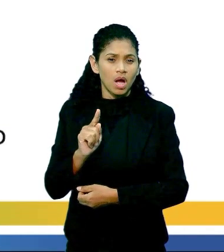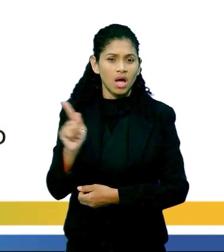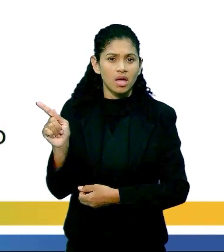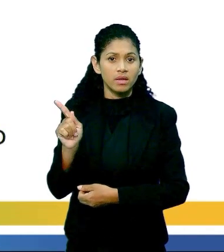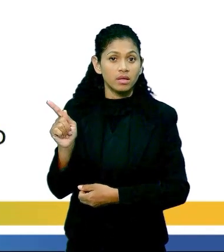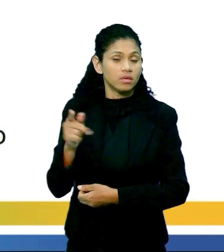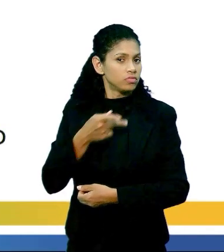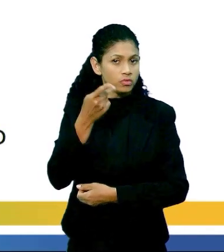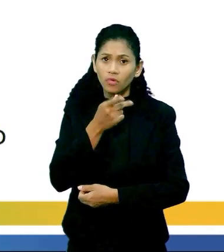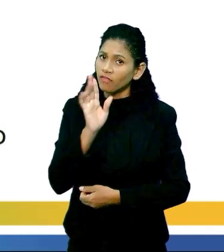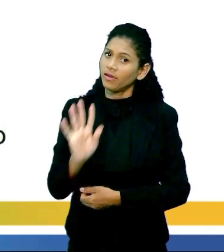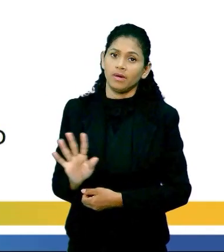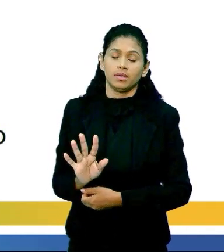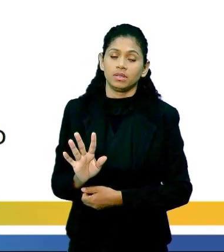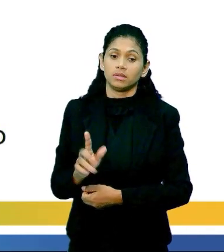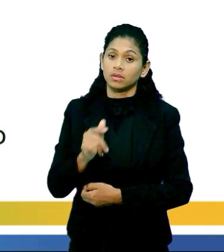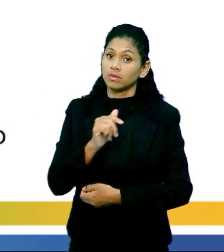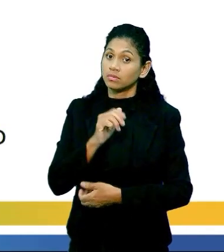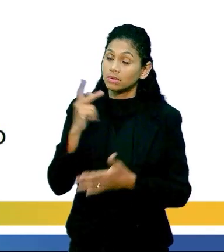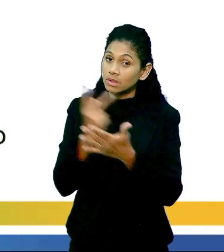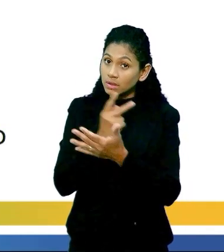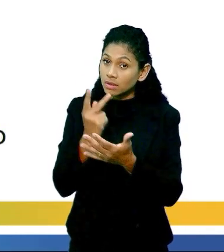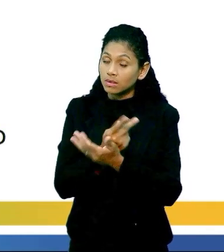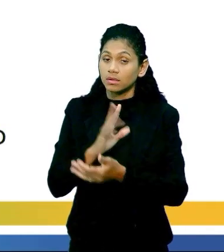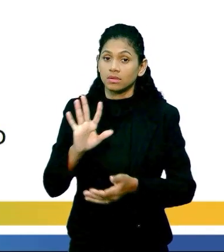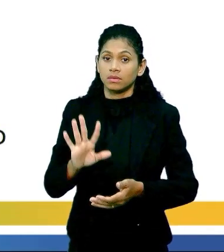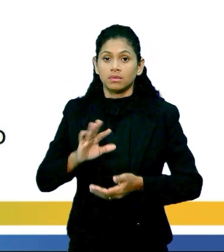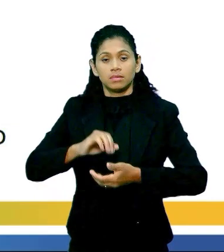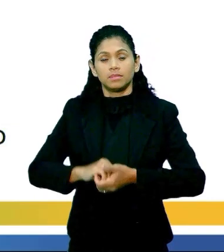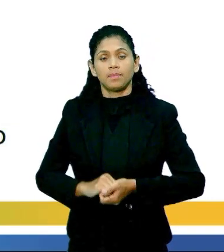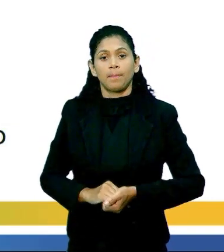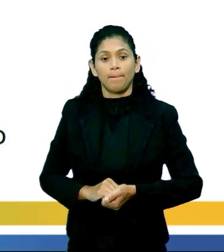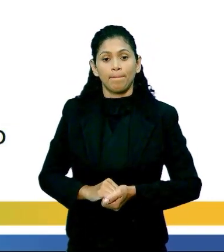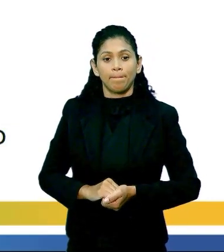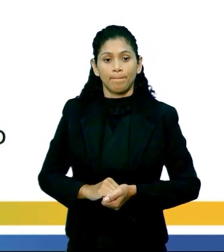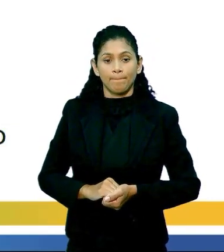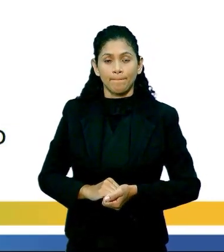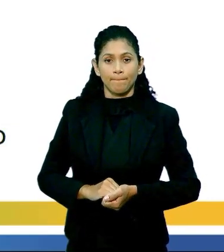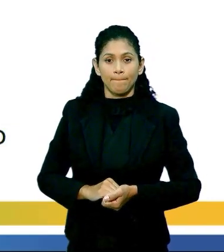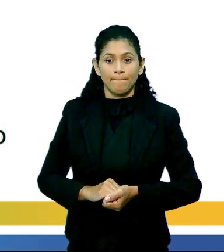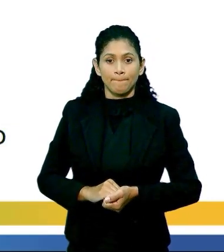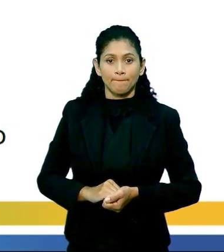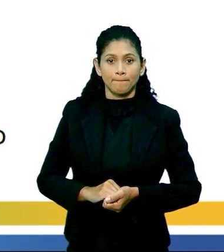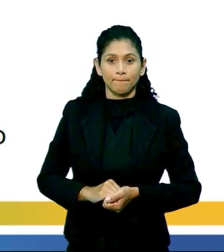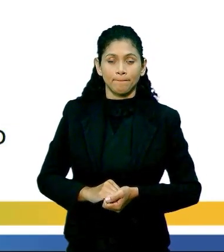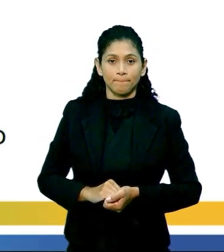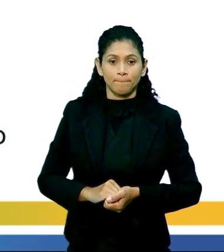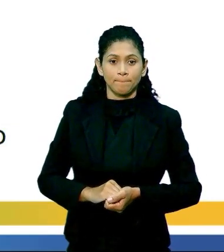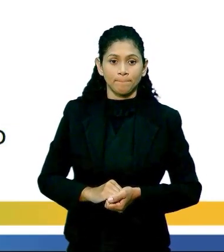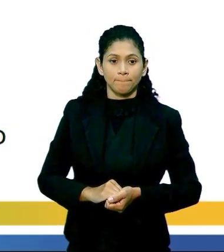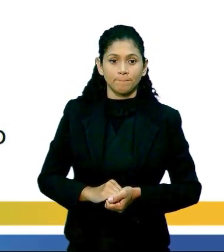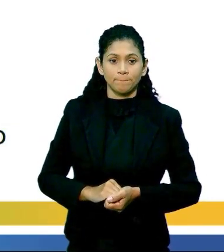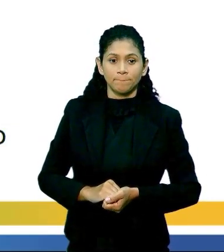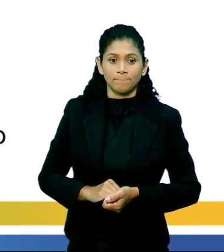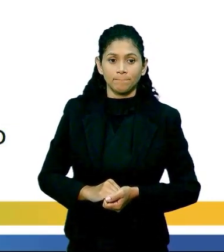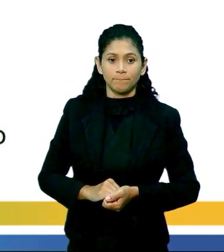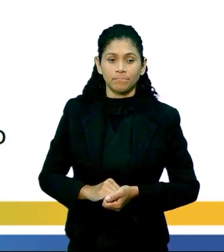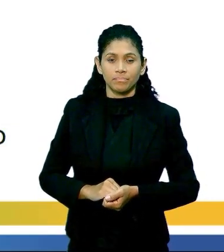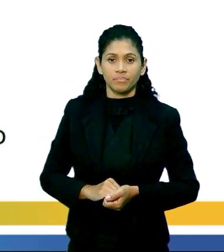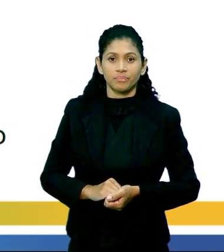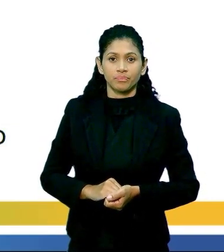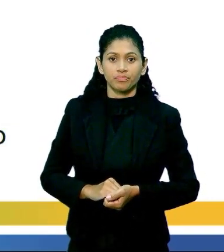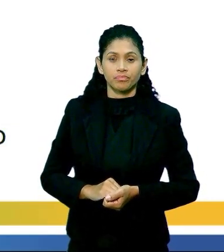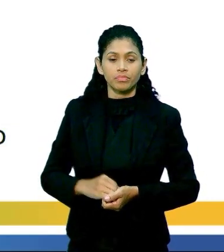a alternativa A não pode ser correta, né? A gente já deduziu ali que todos são oficiais. A